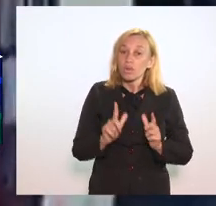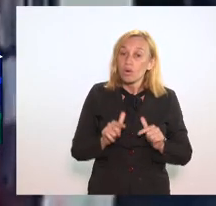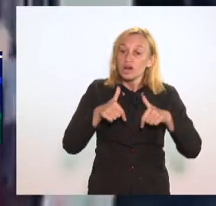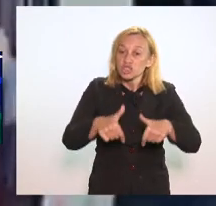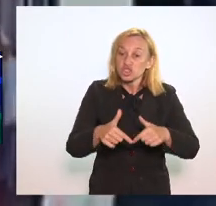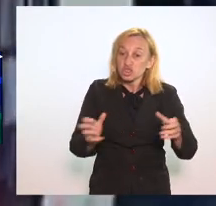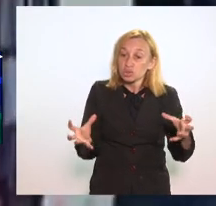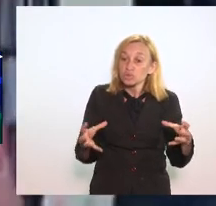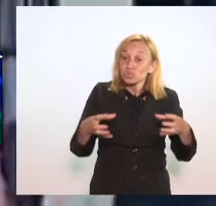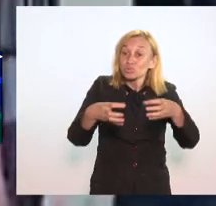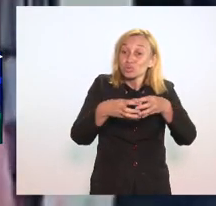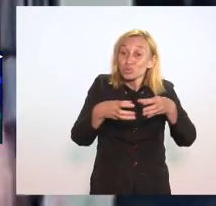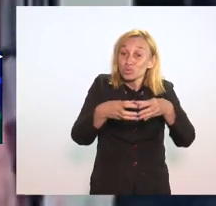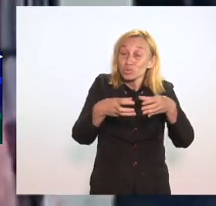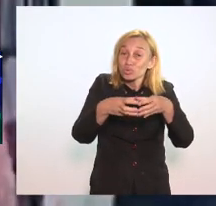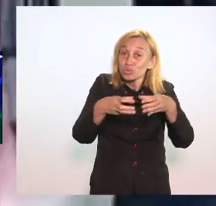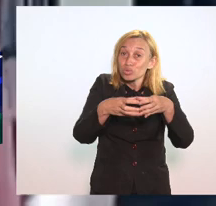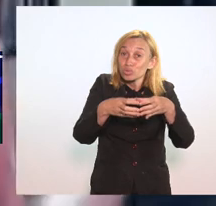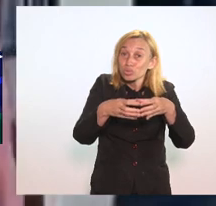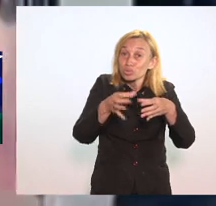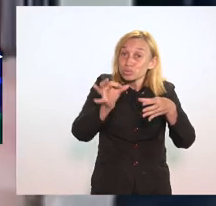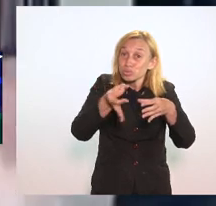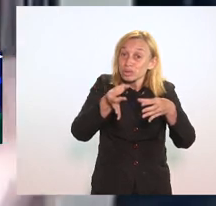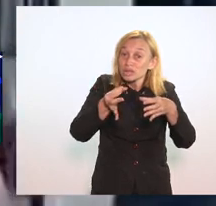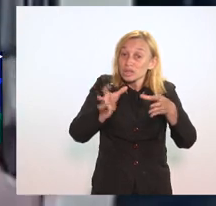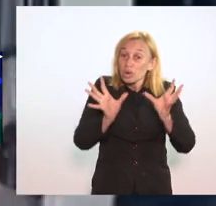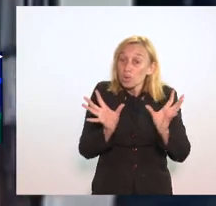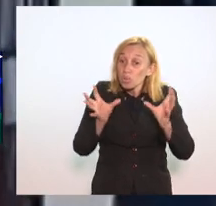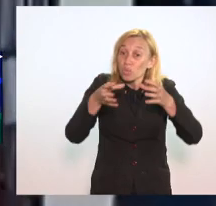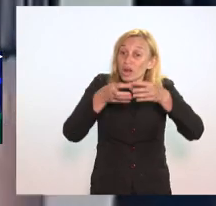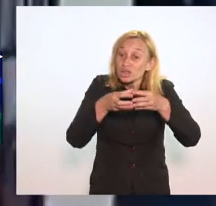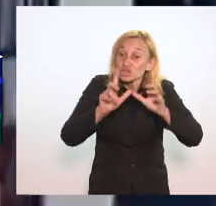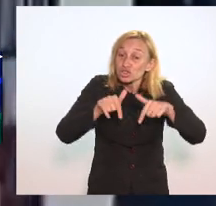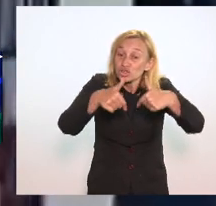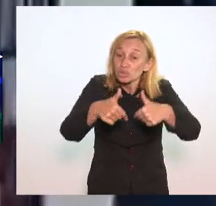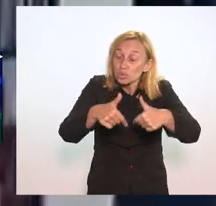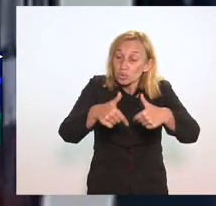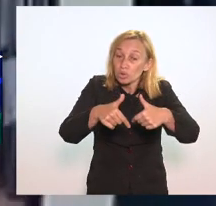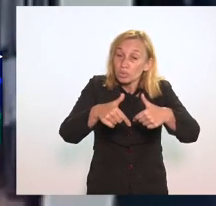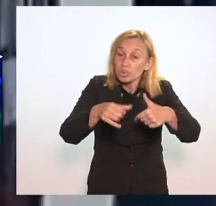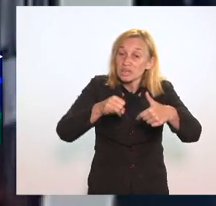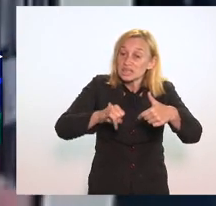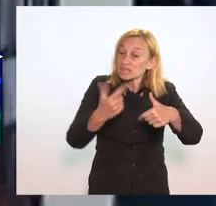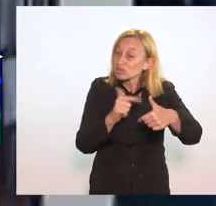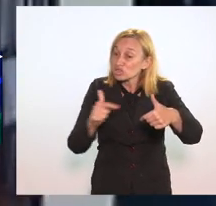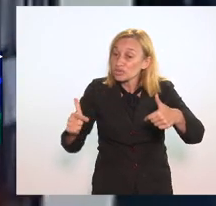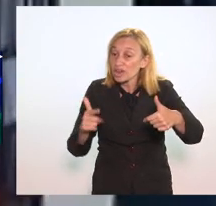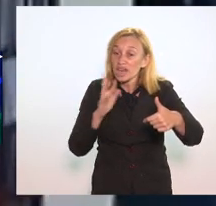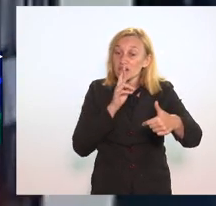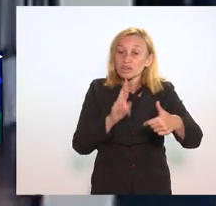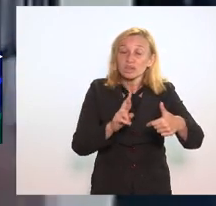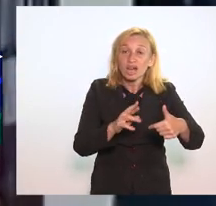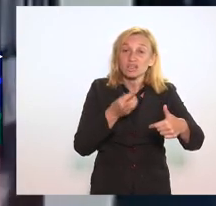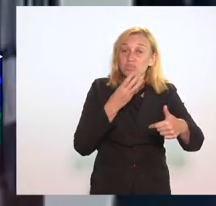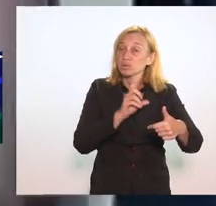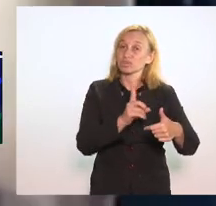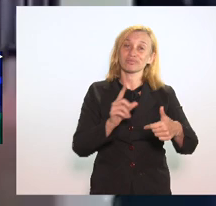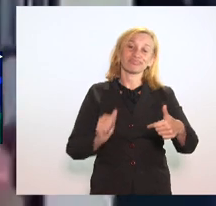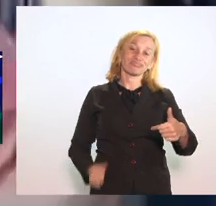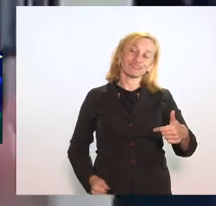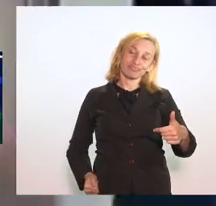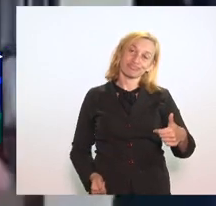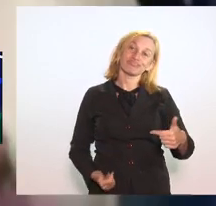conjunta se não existe essa ação conjunta não vamos ter resultado o estica para lá o